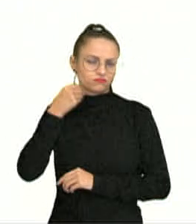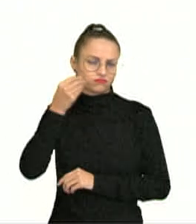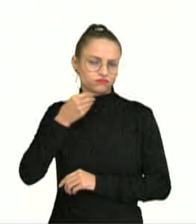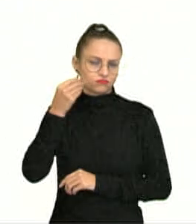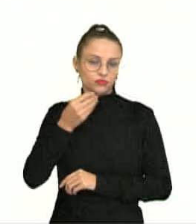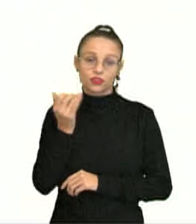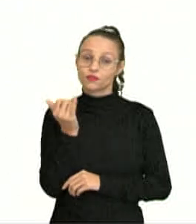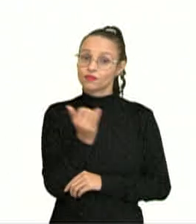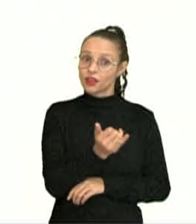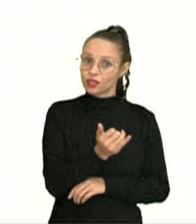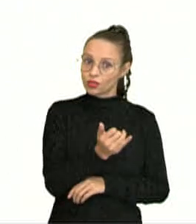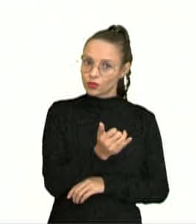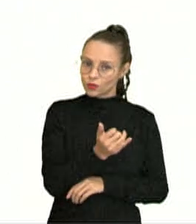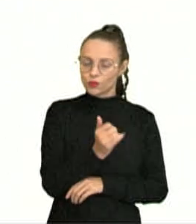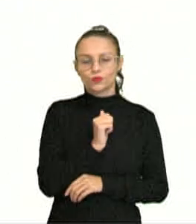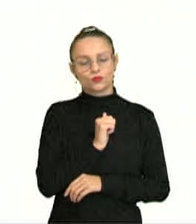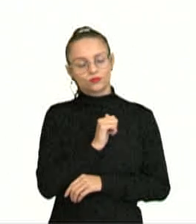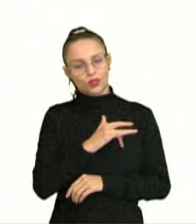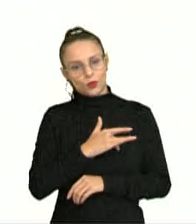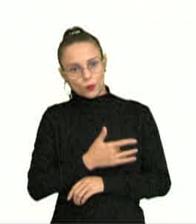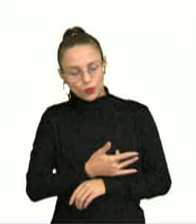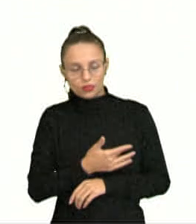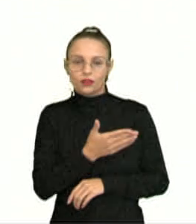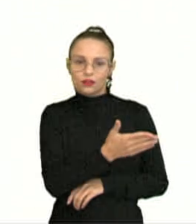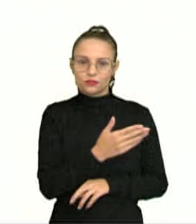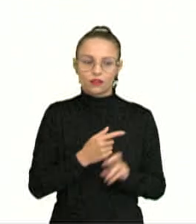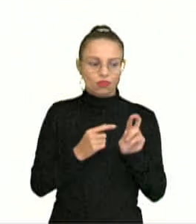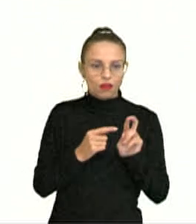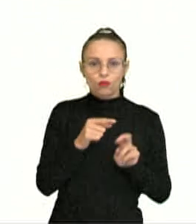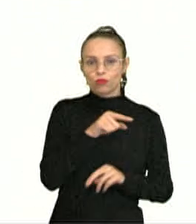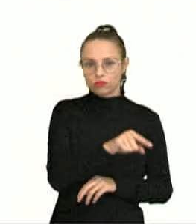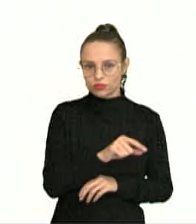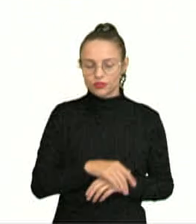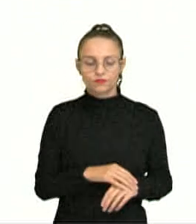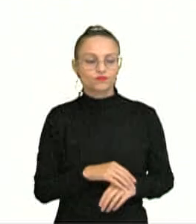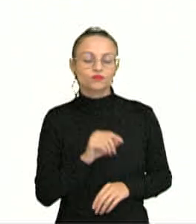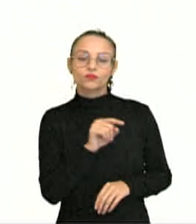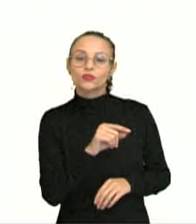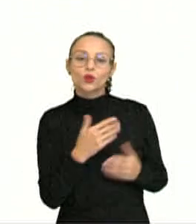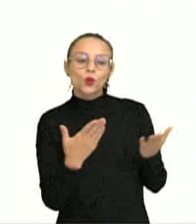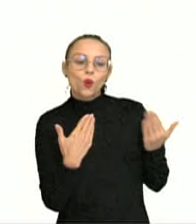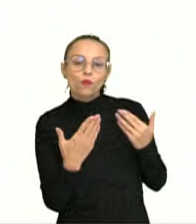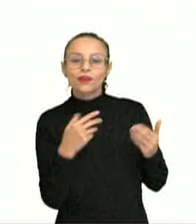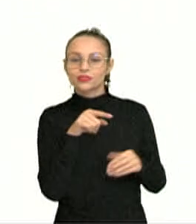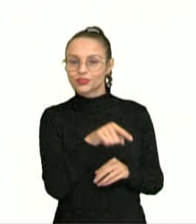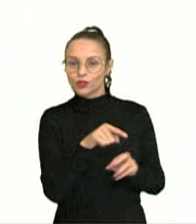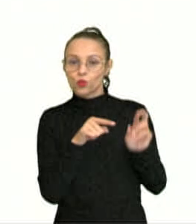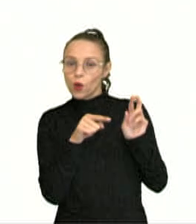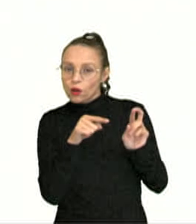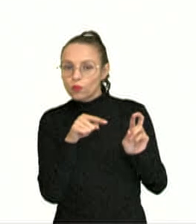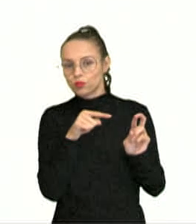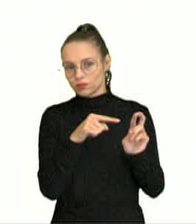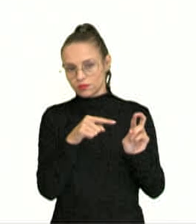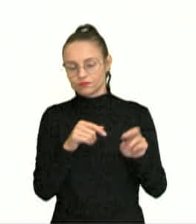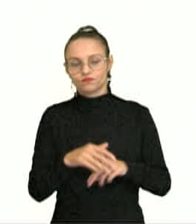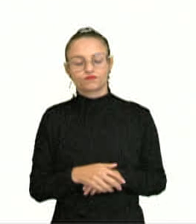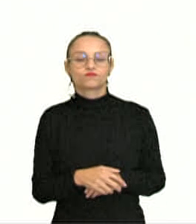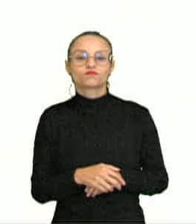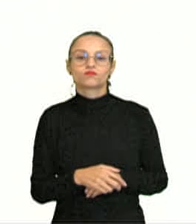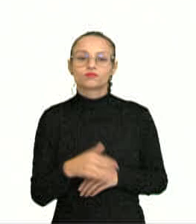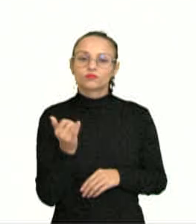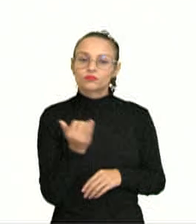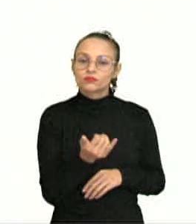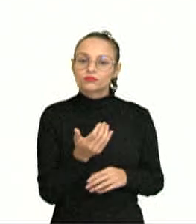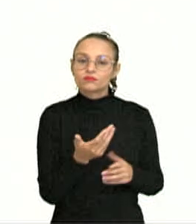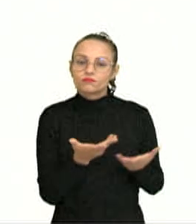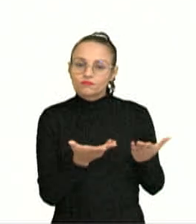experiência murmurou a pobre agulha. Então, esse alfinete conversando agora com a agulha, né? E